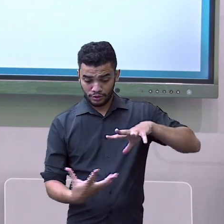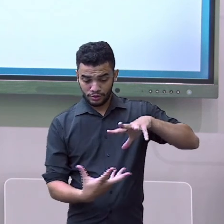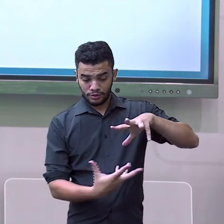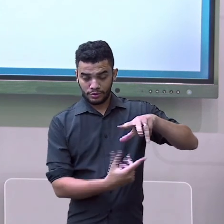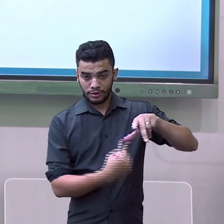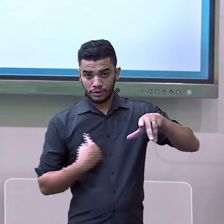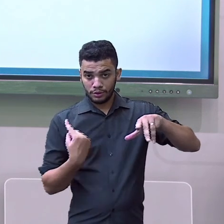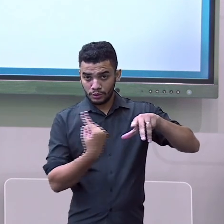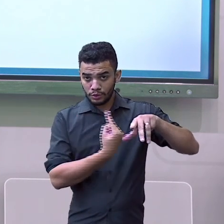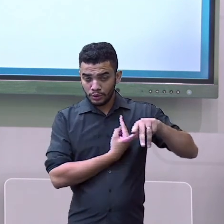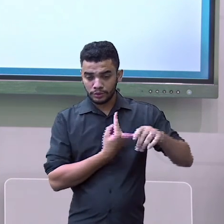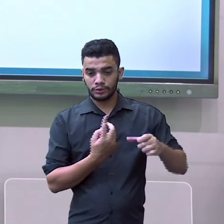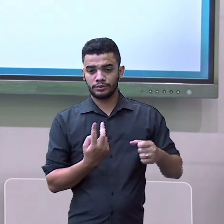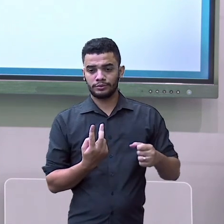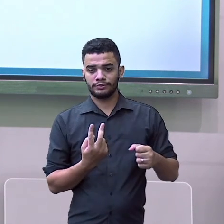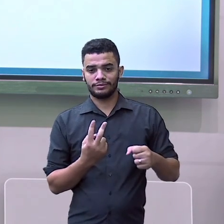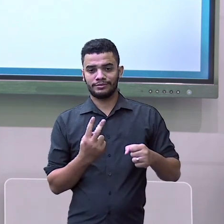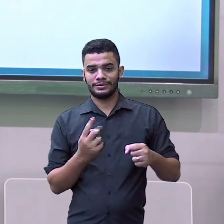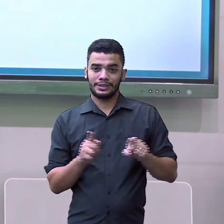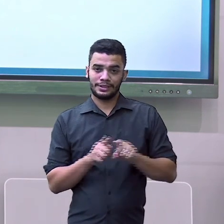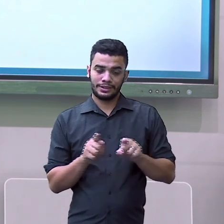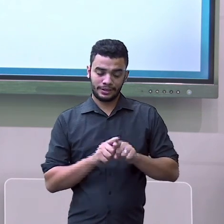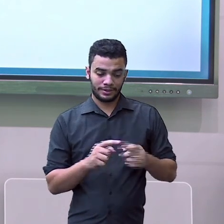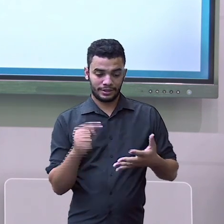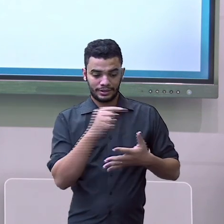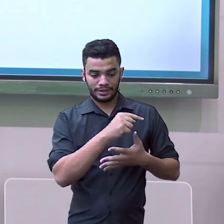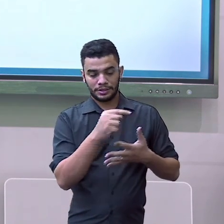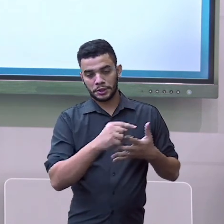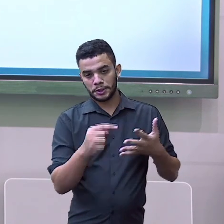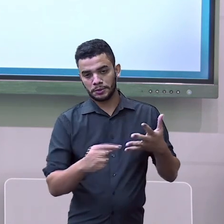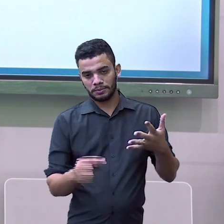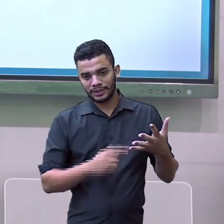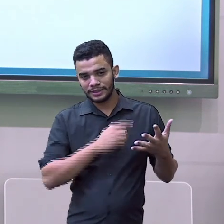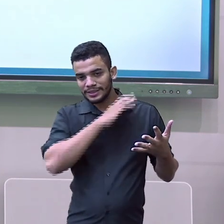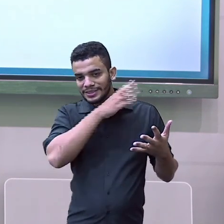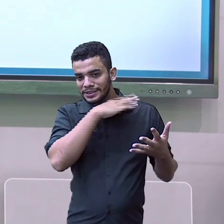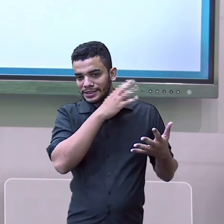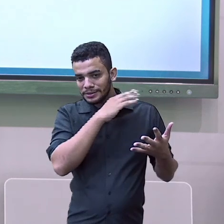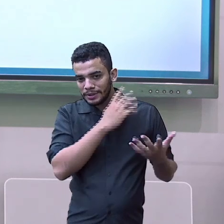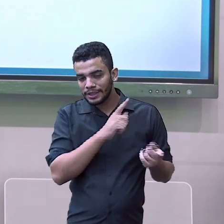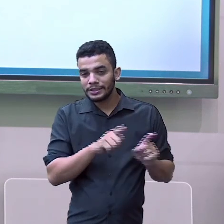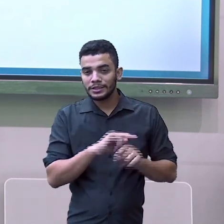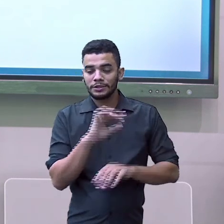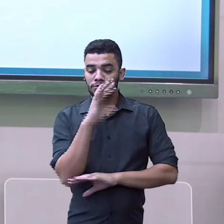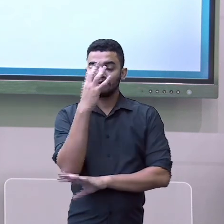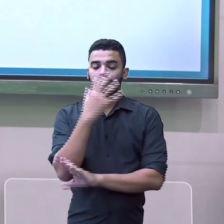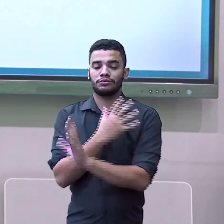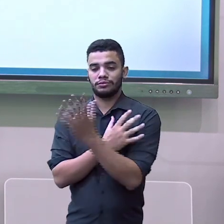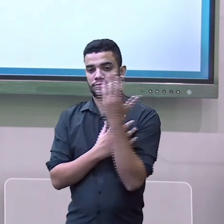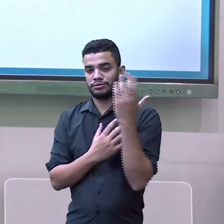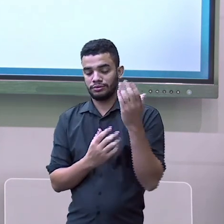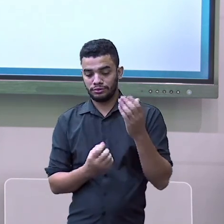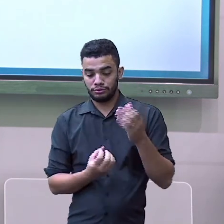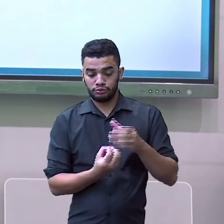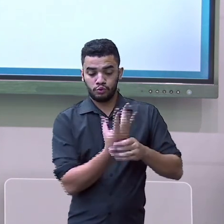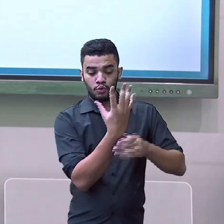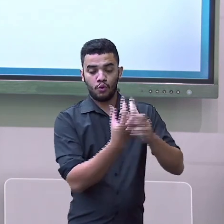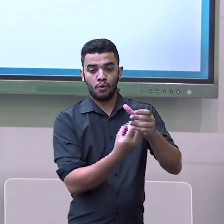tenhamos com isso um aumento das espécies e também o nosso próprio